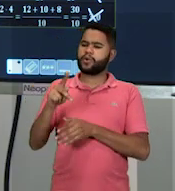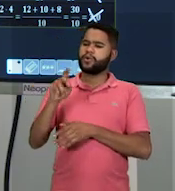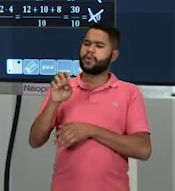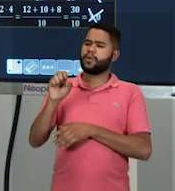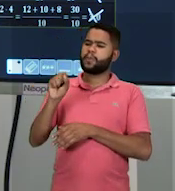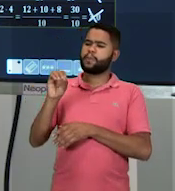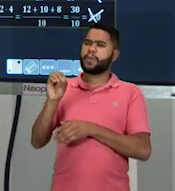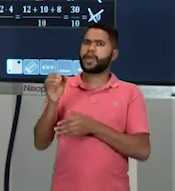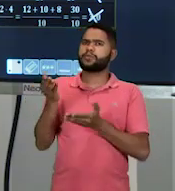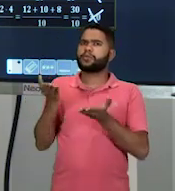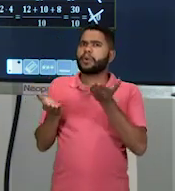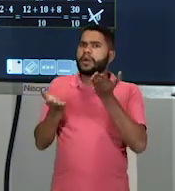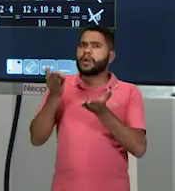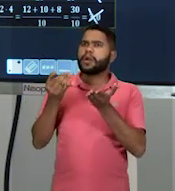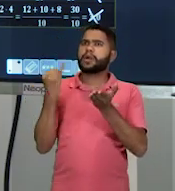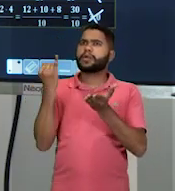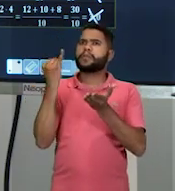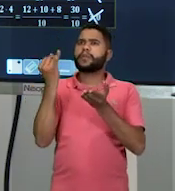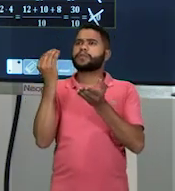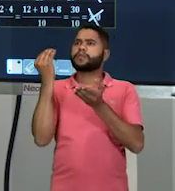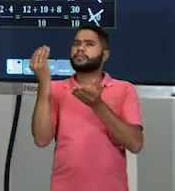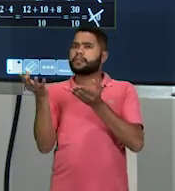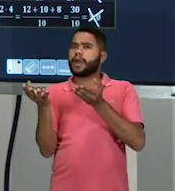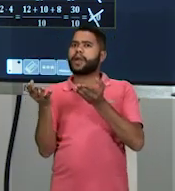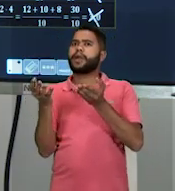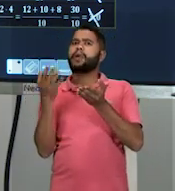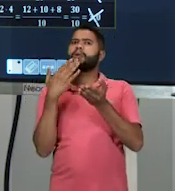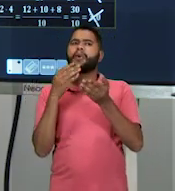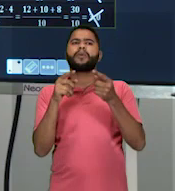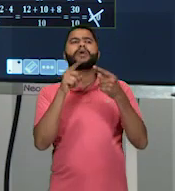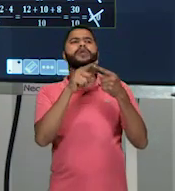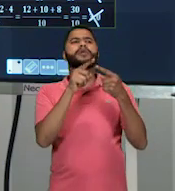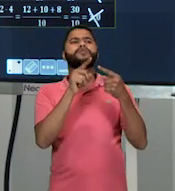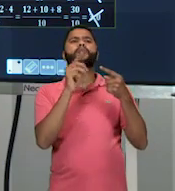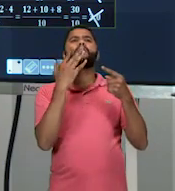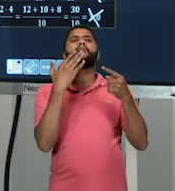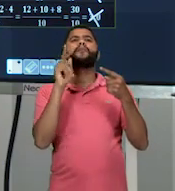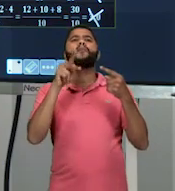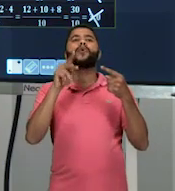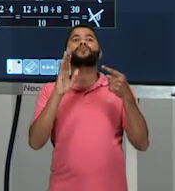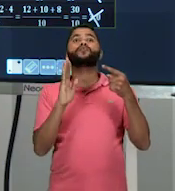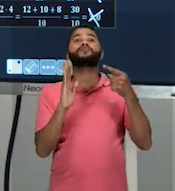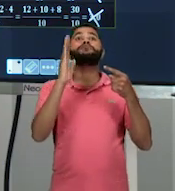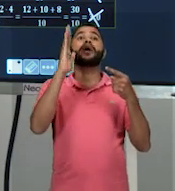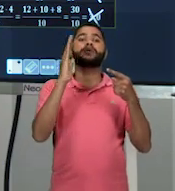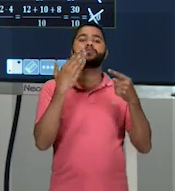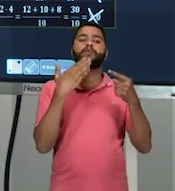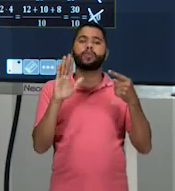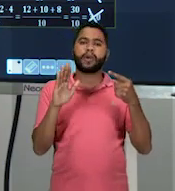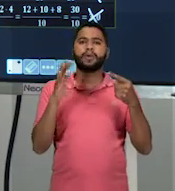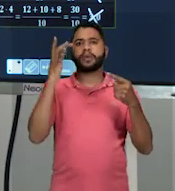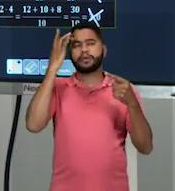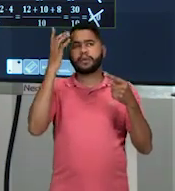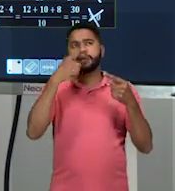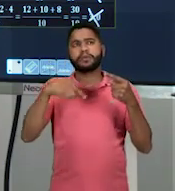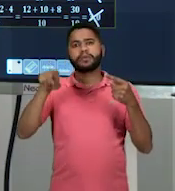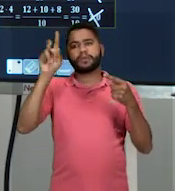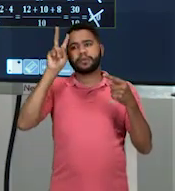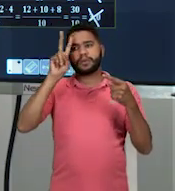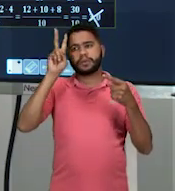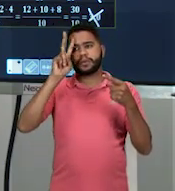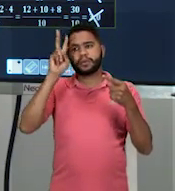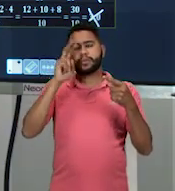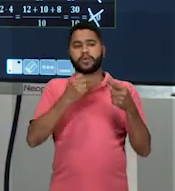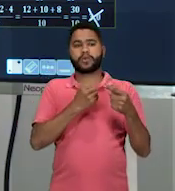pesos são a importância que é atribuída a cada nota. Guardando isso, fica mais ou menos fácil de você lembrar que